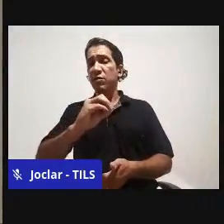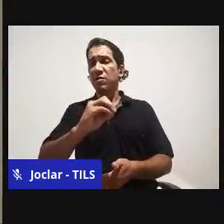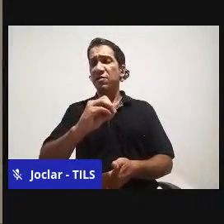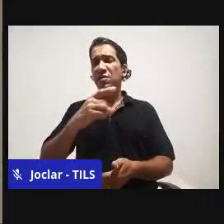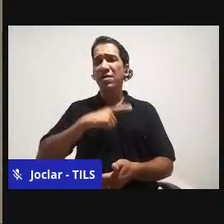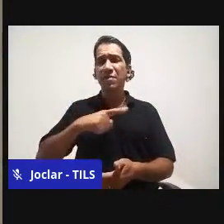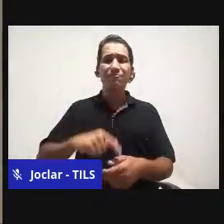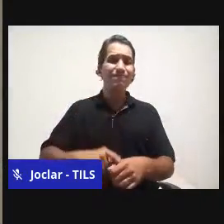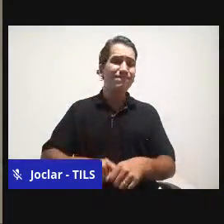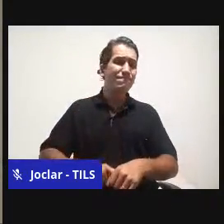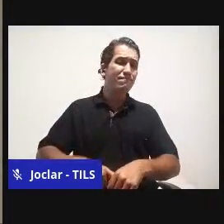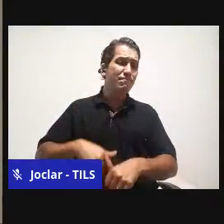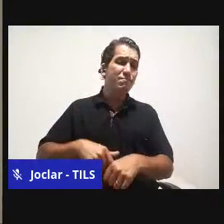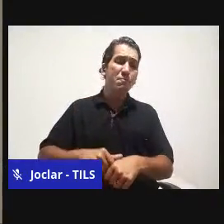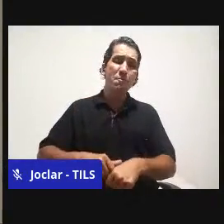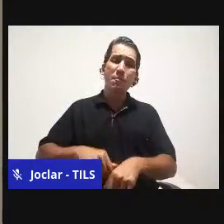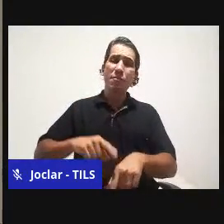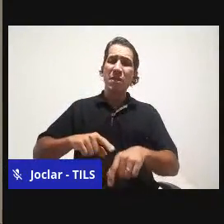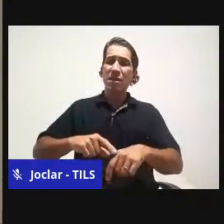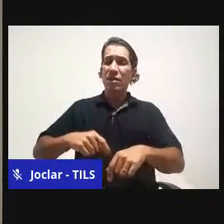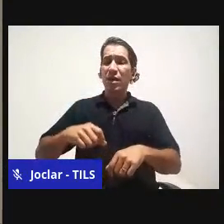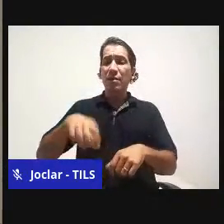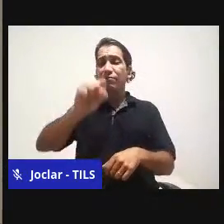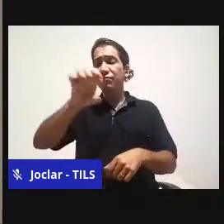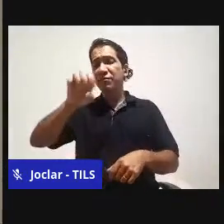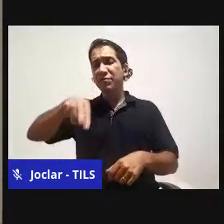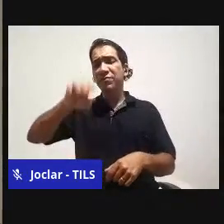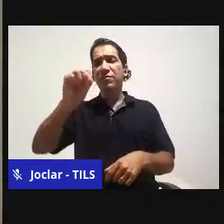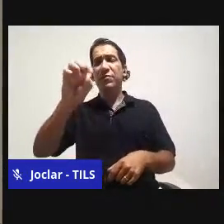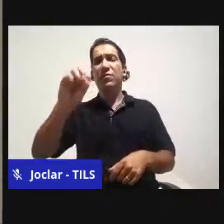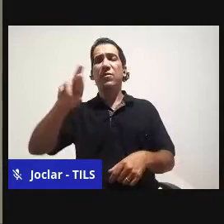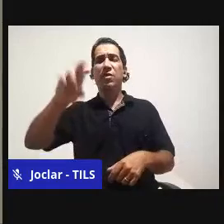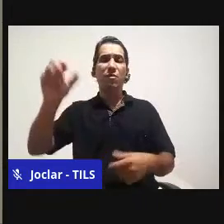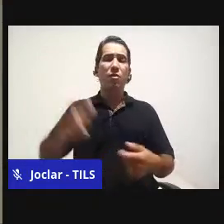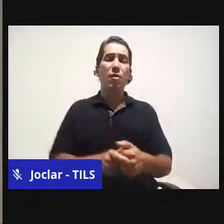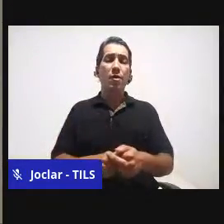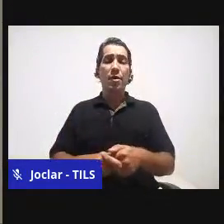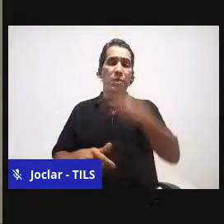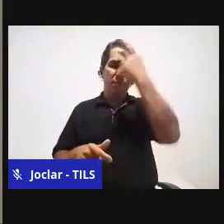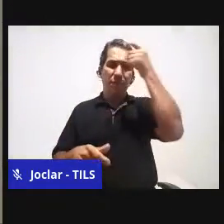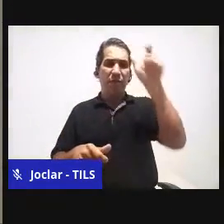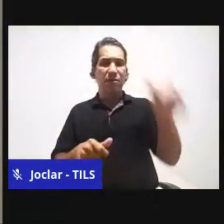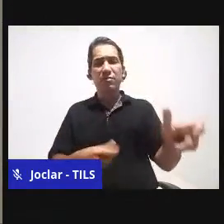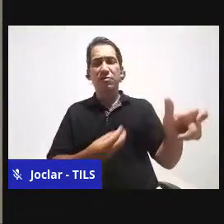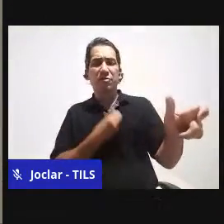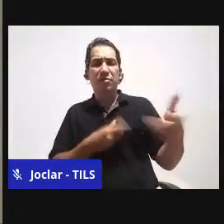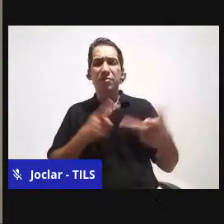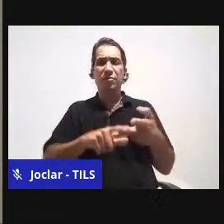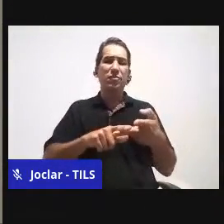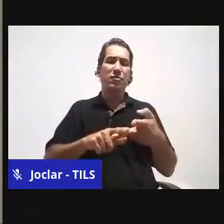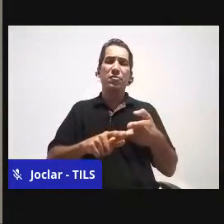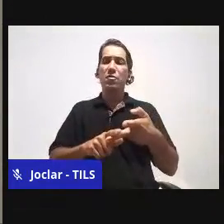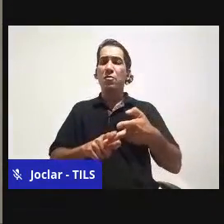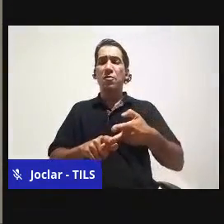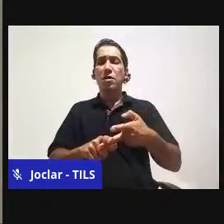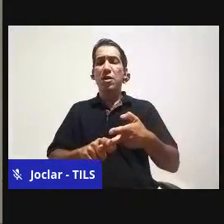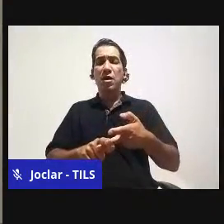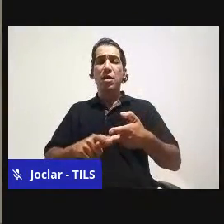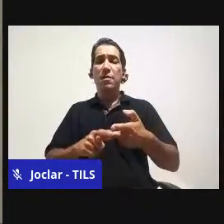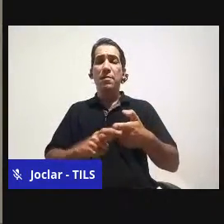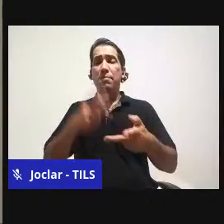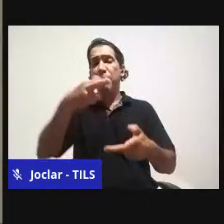de tudo. Sensores de presença, sensores de fluxo, sensores de tensão, sensores de pressão,